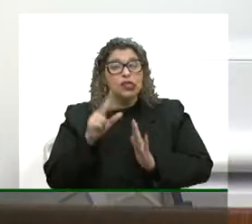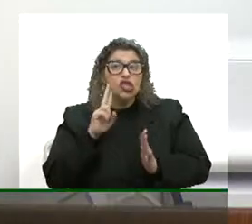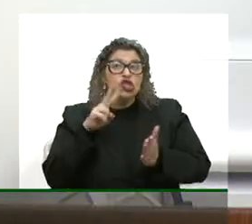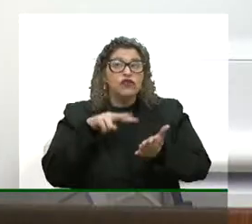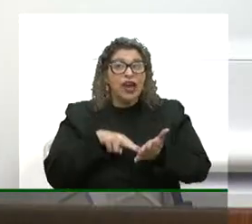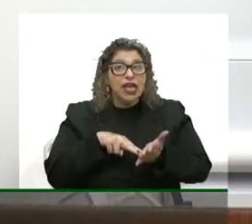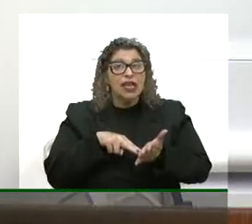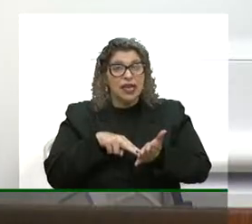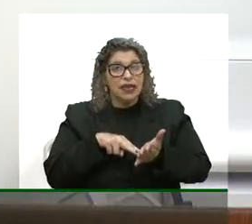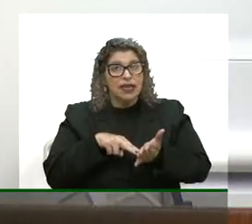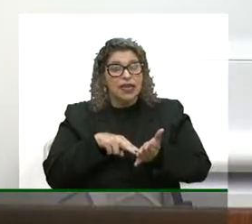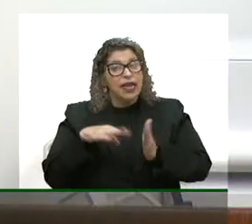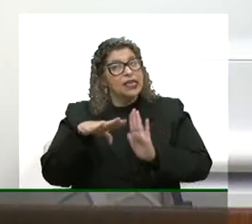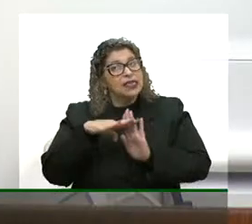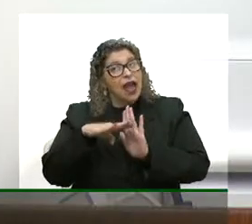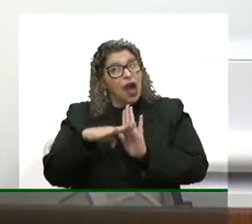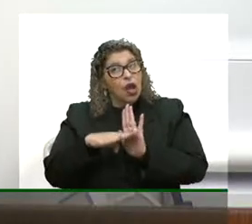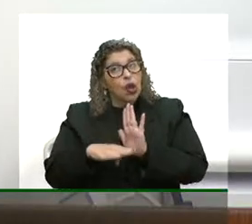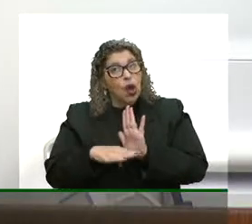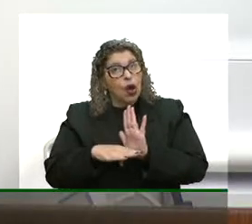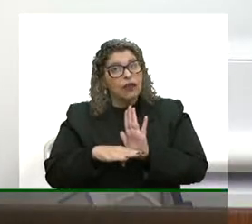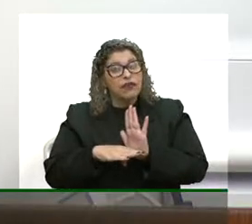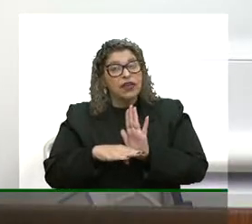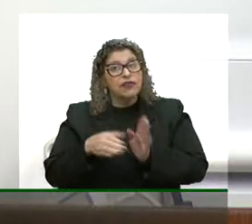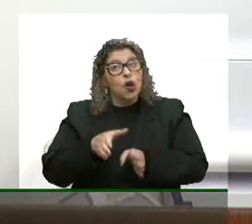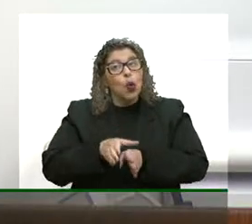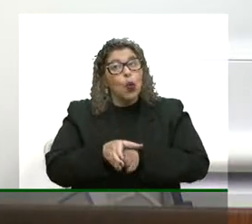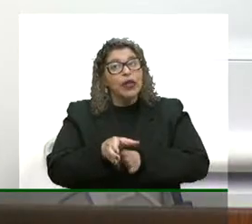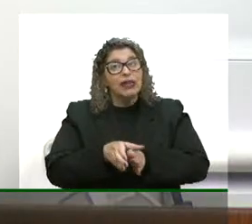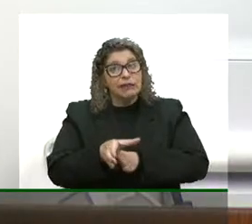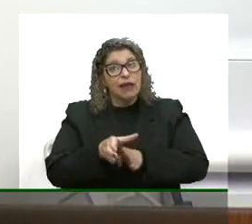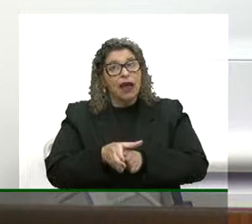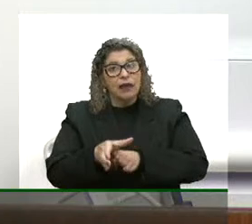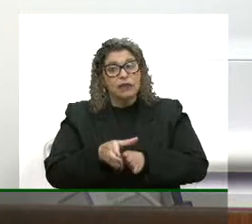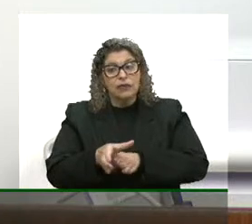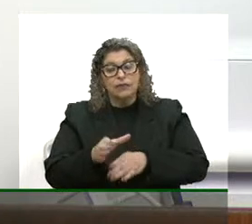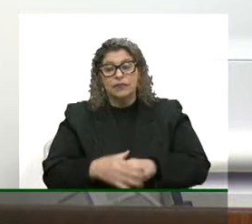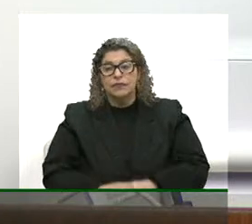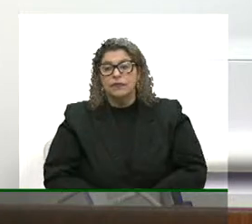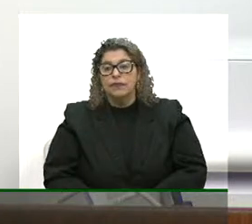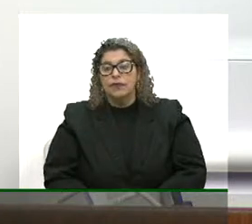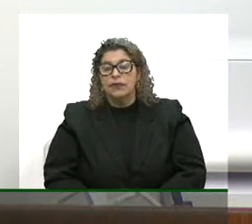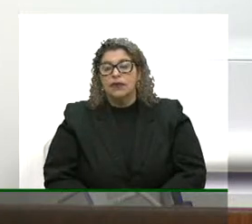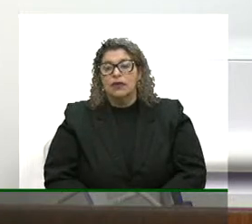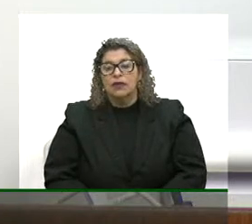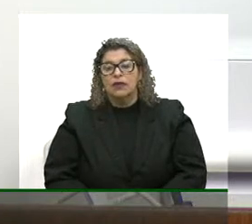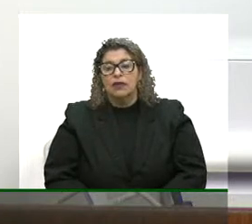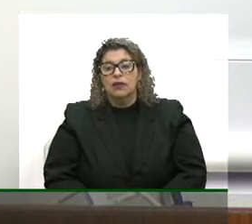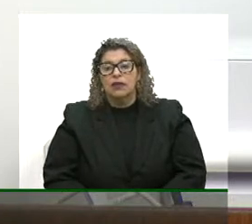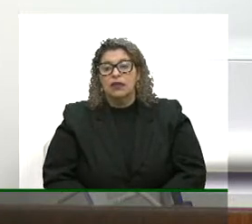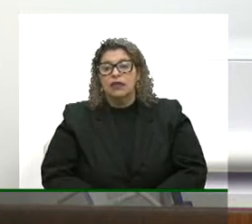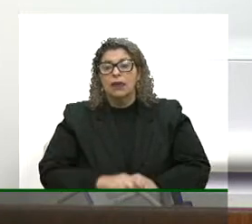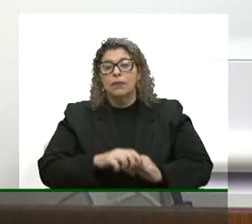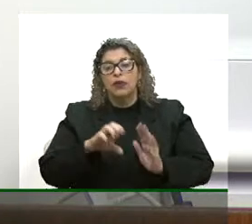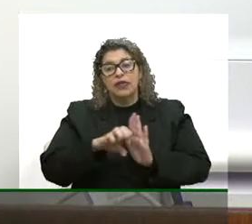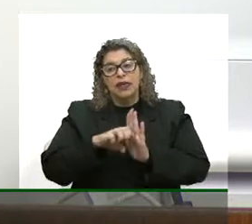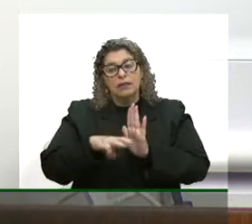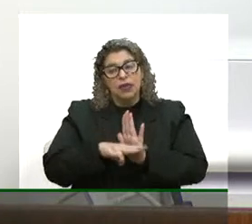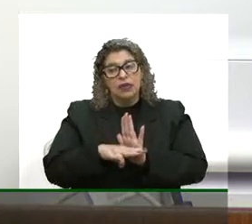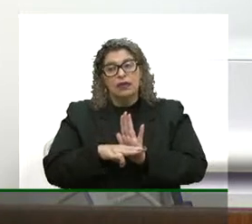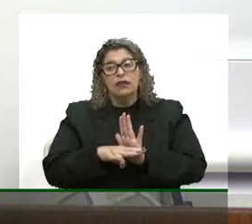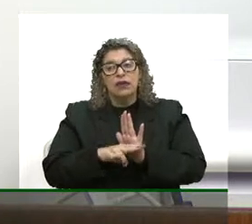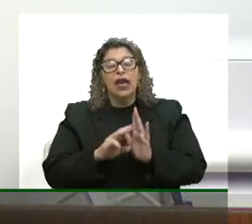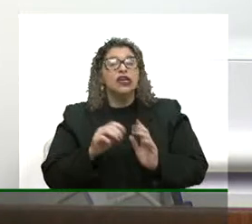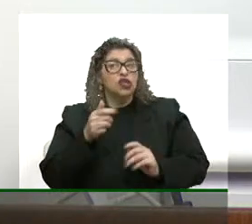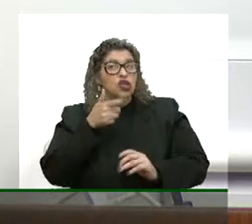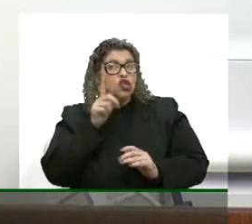o procedimento que nos foi orientado pela nossa assessoria legislativa. Então, assim, após a ementa, eu já lhe chamo para